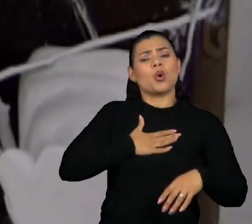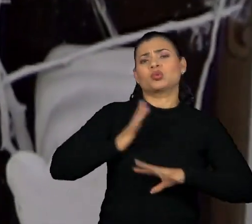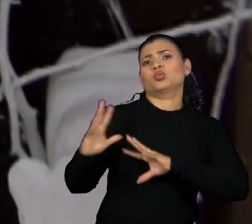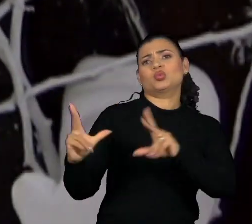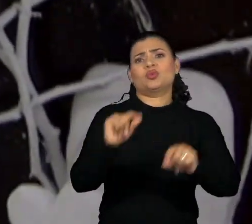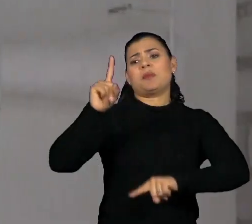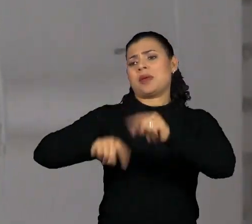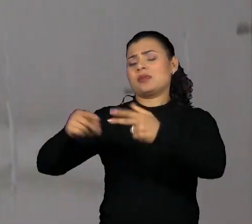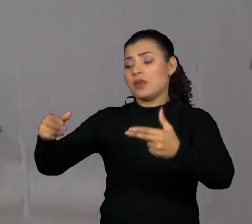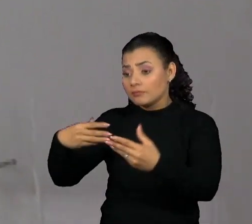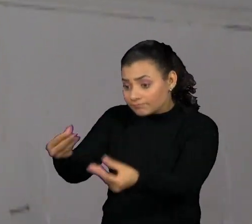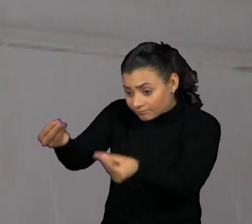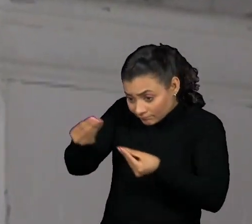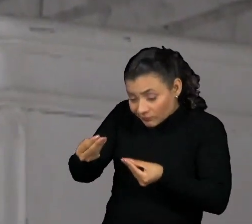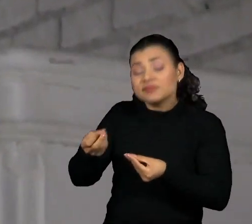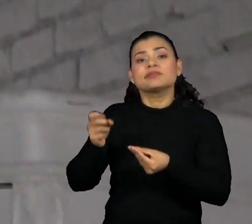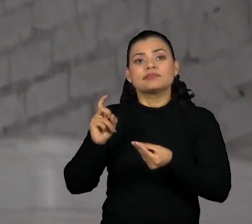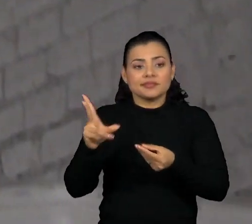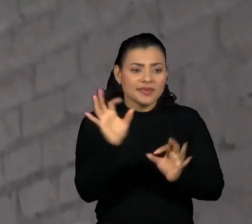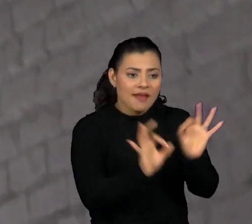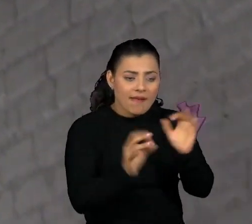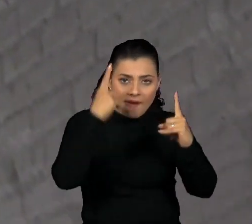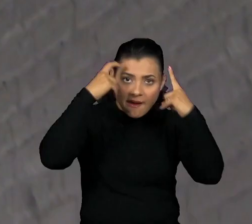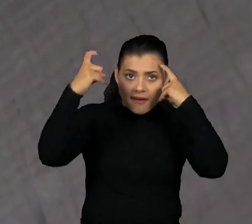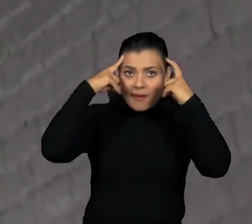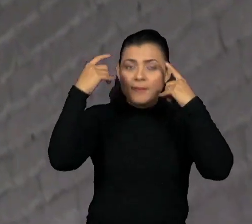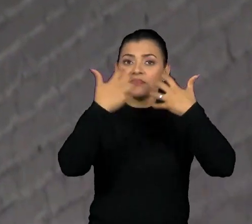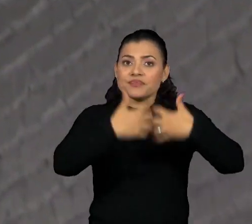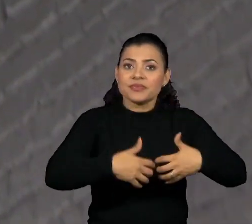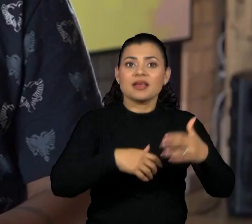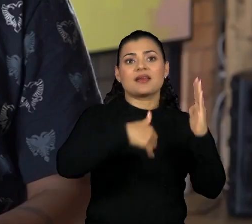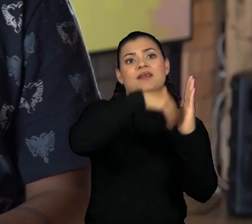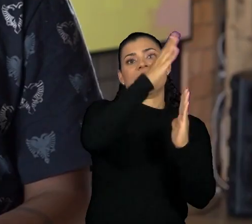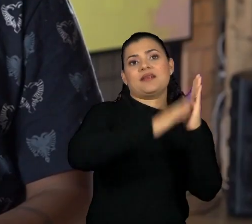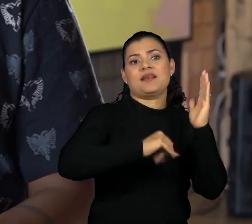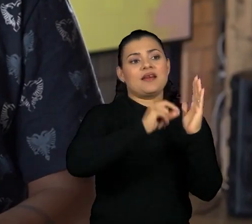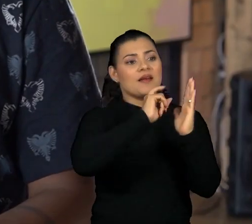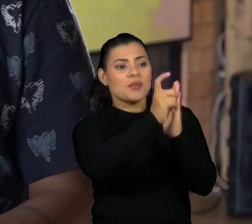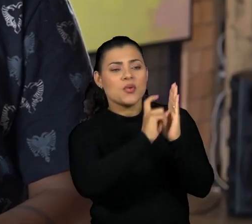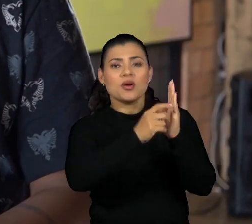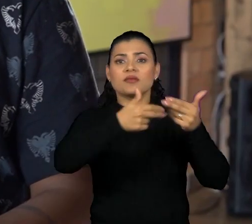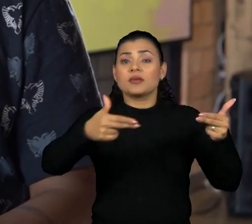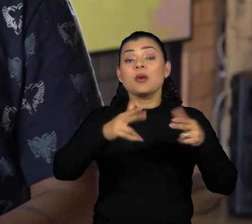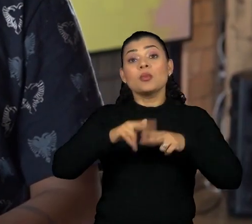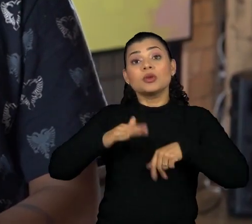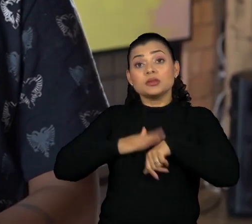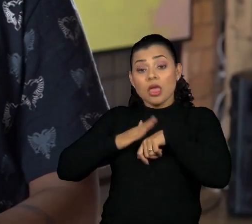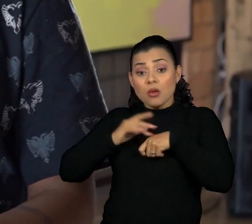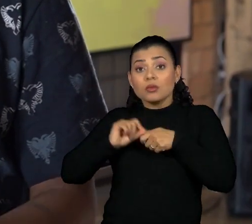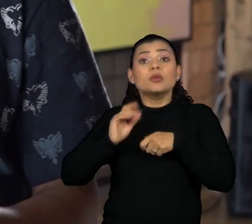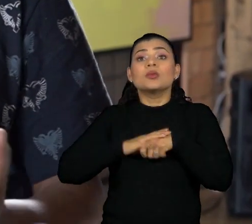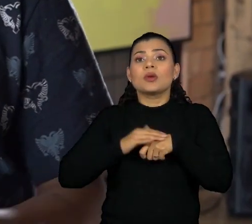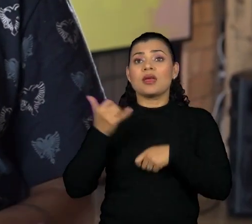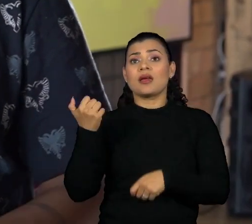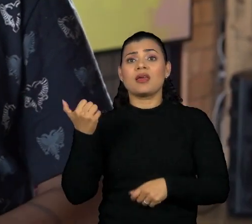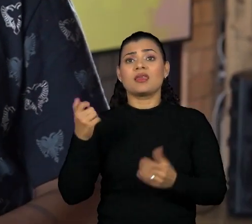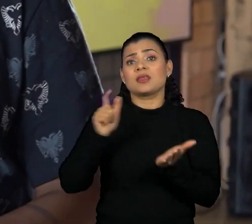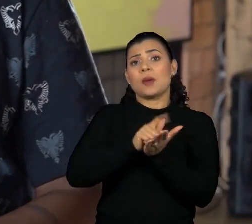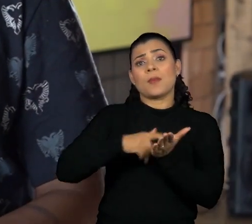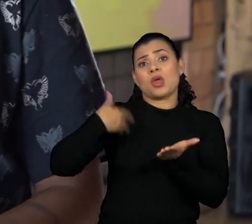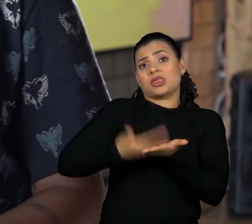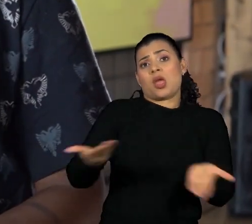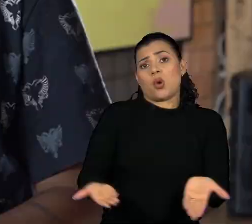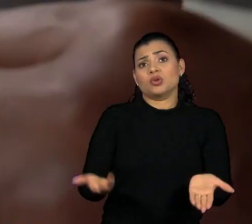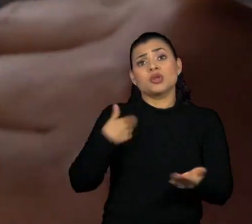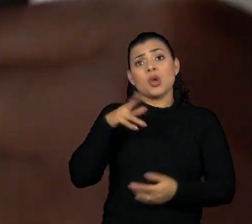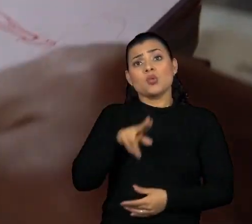com aquele material tentar desenvolver algo. E tanto é que para fazer minhas anotações, rascunhos, eu uso caneta e papel até hoje, sabe?